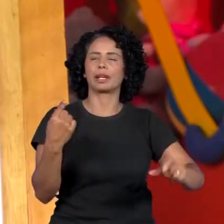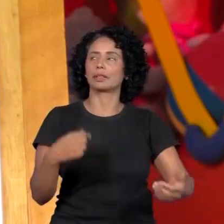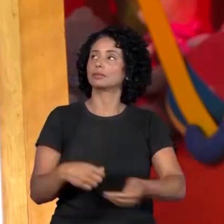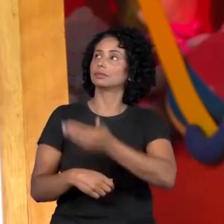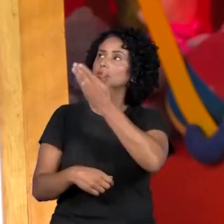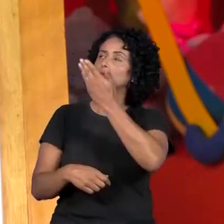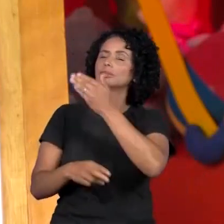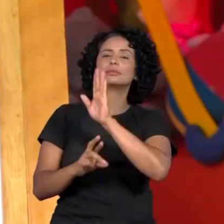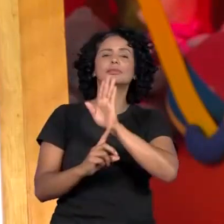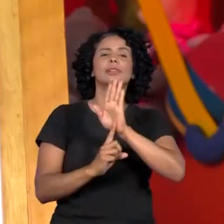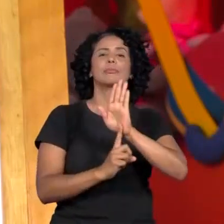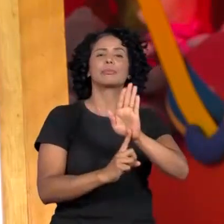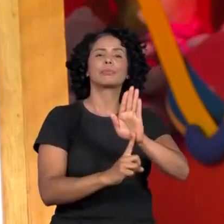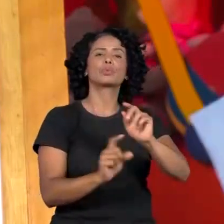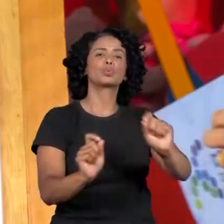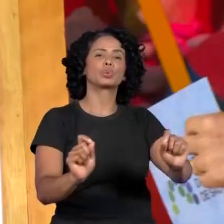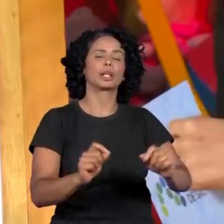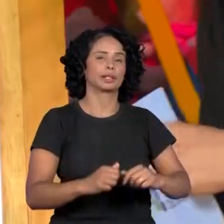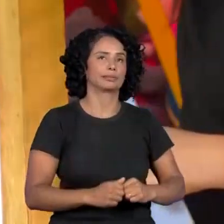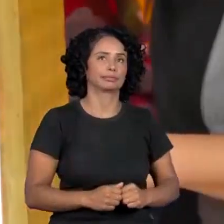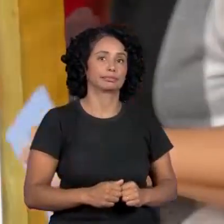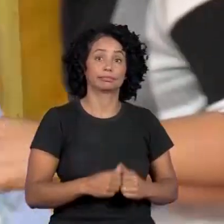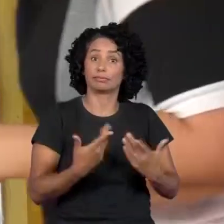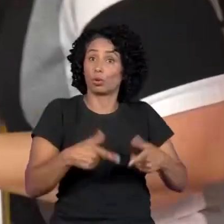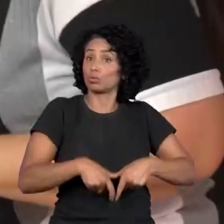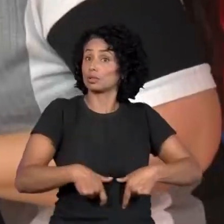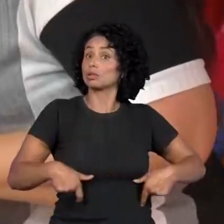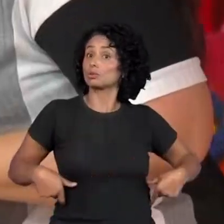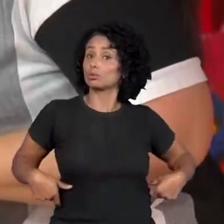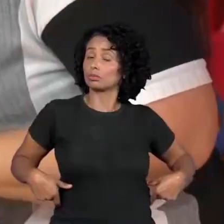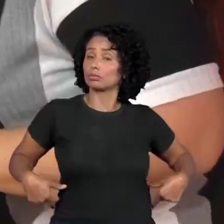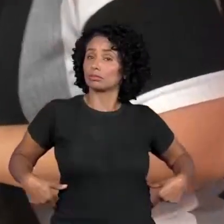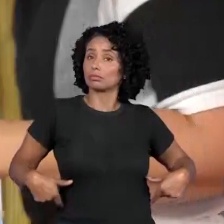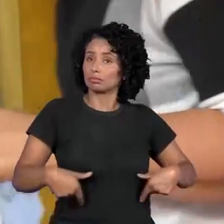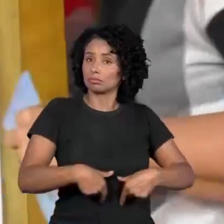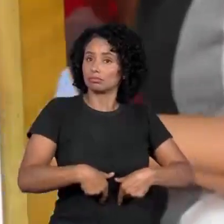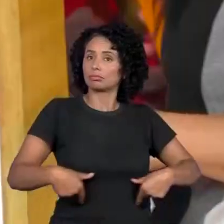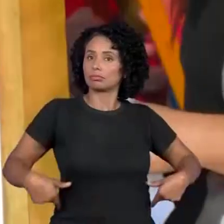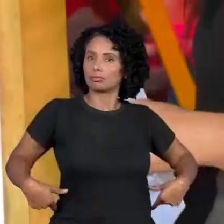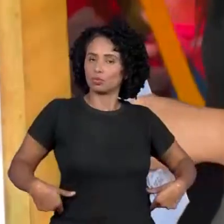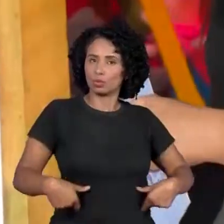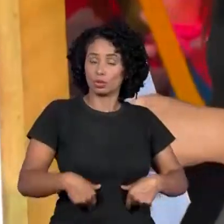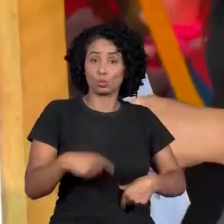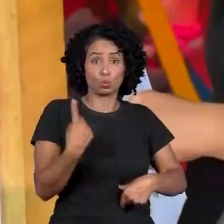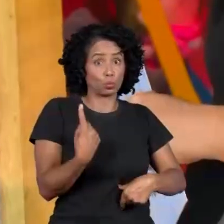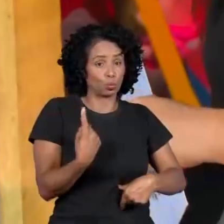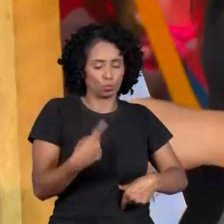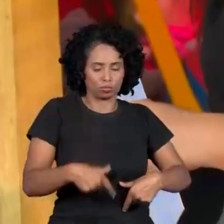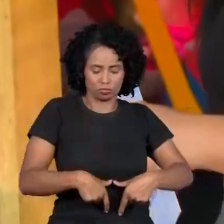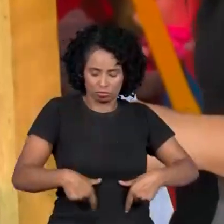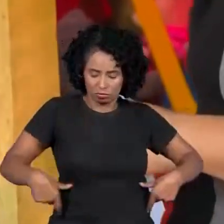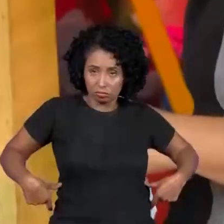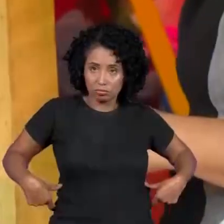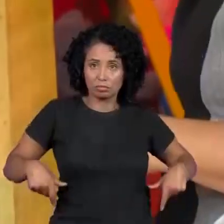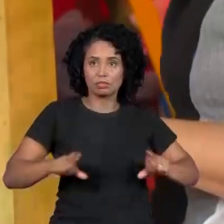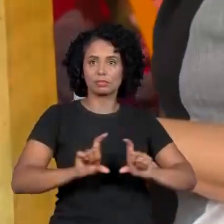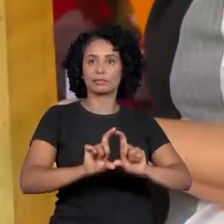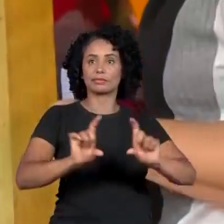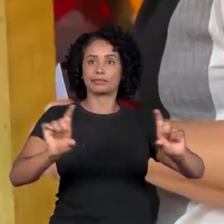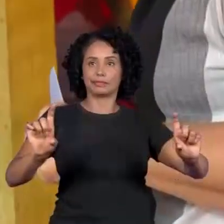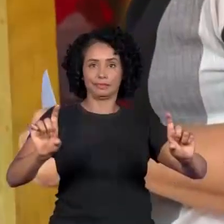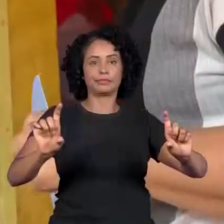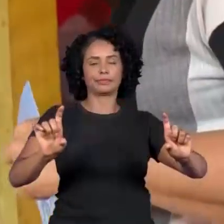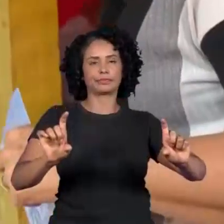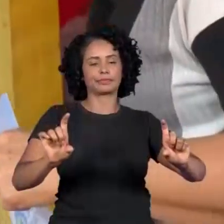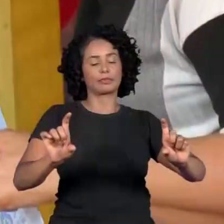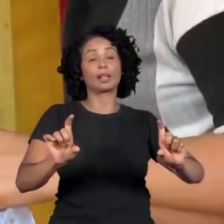representa, essa tira aqui? Não é o cinto? Não é um cinto inteiro do Papai Noel? Então, posso